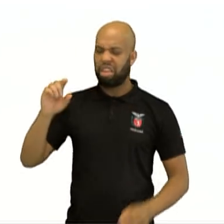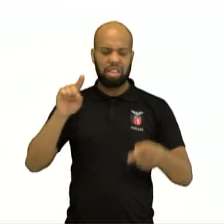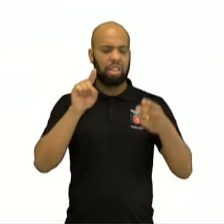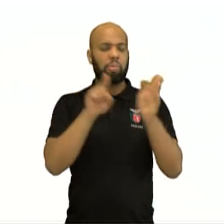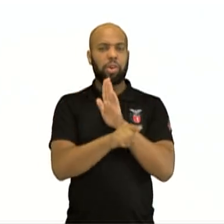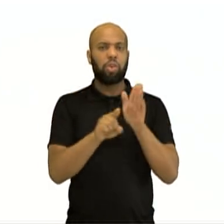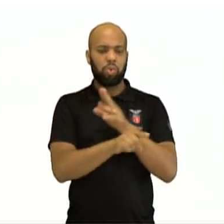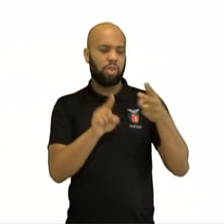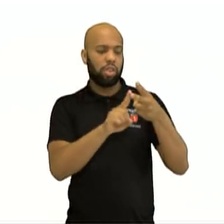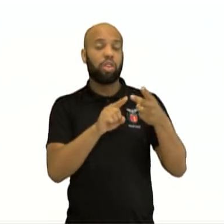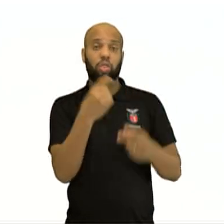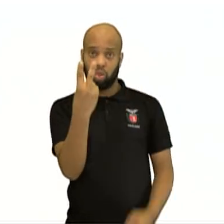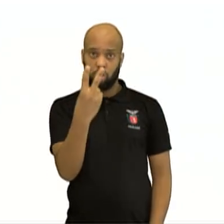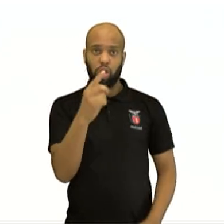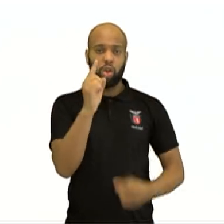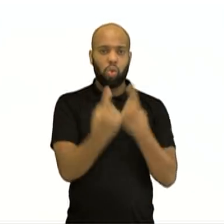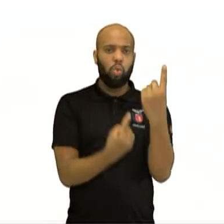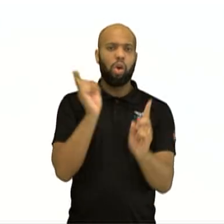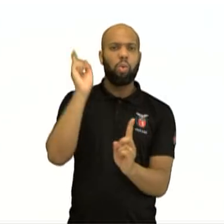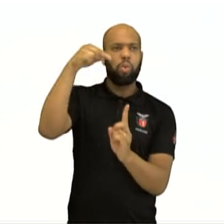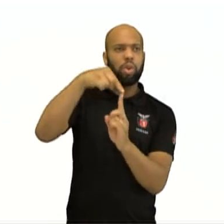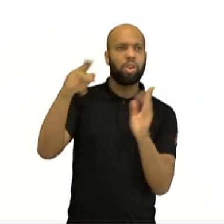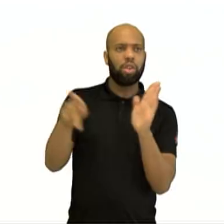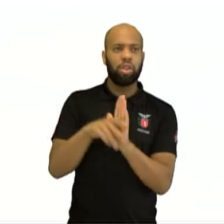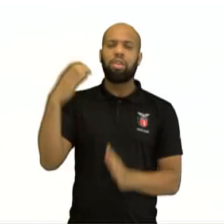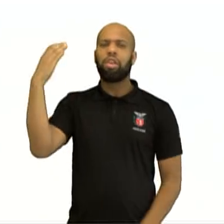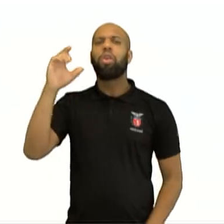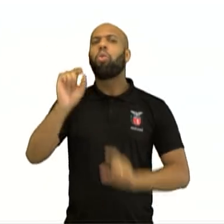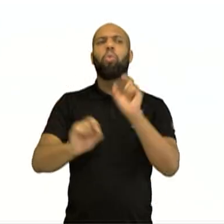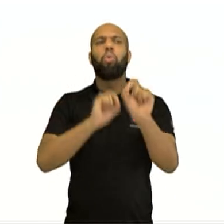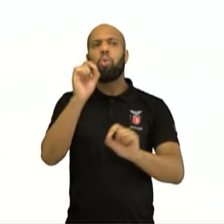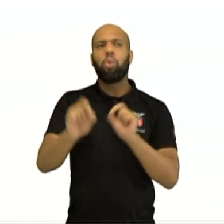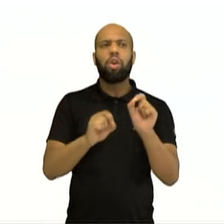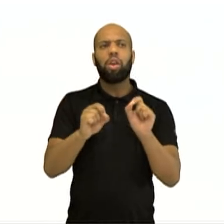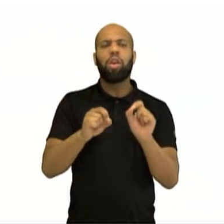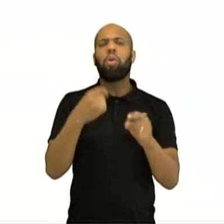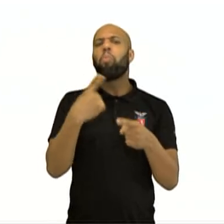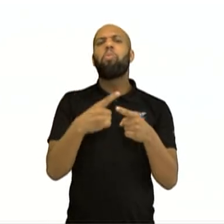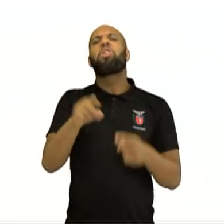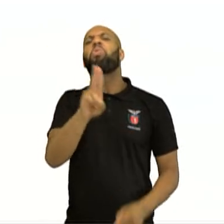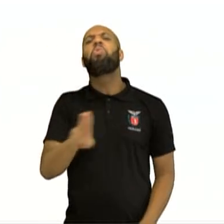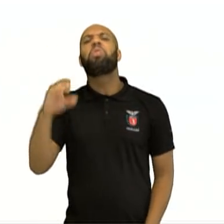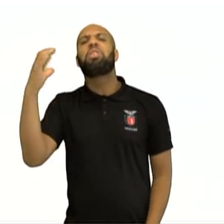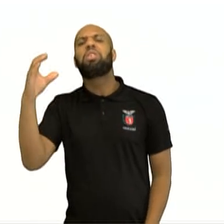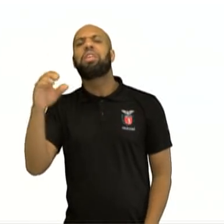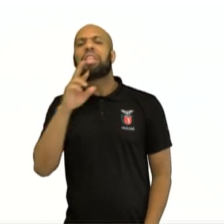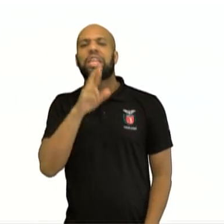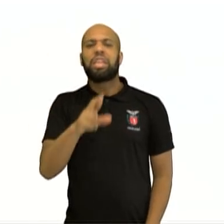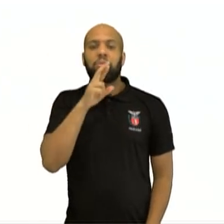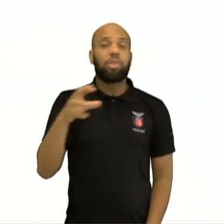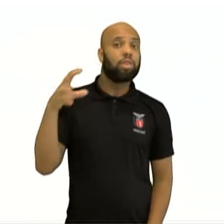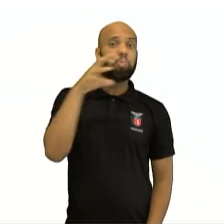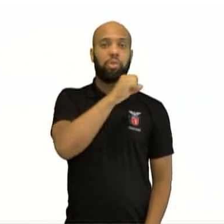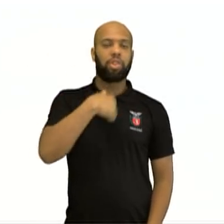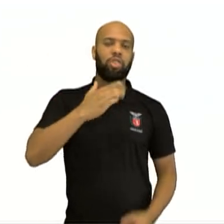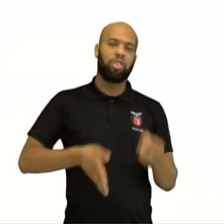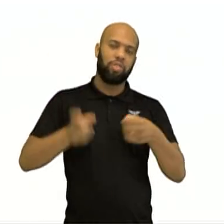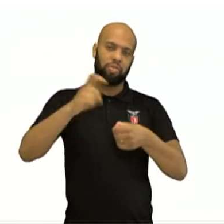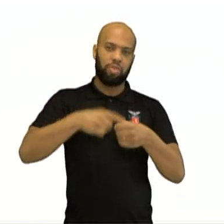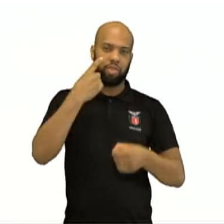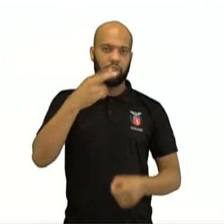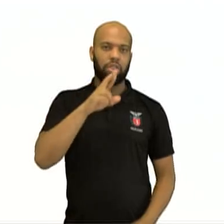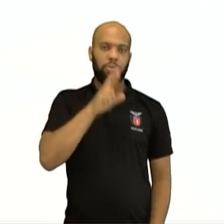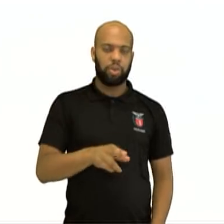número 2. Quais são os objetivos da ciência? Para que ela serve? Tá? Então respondam e